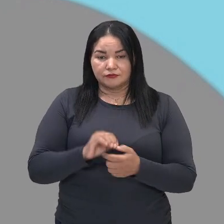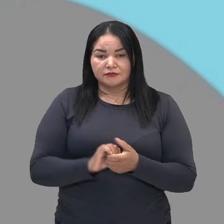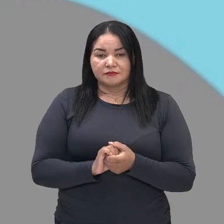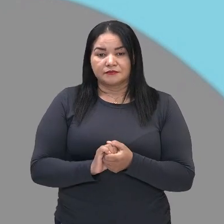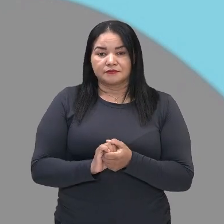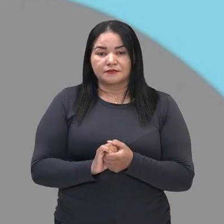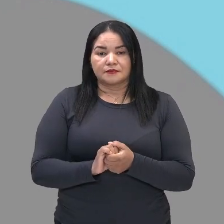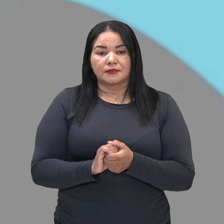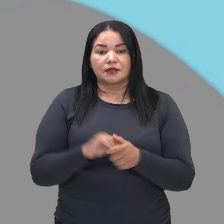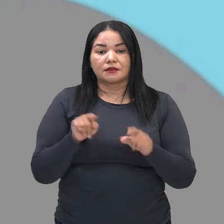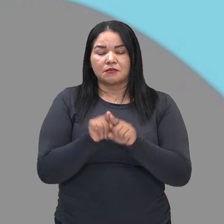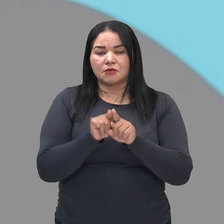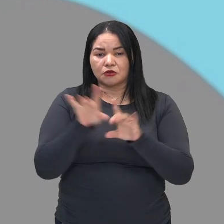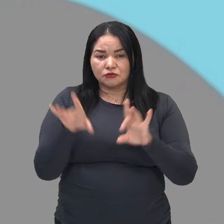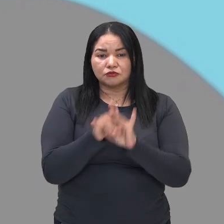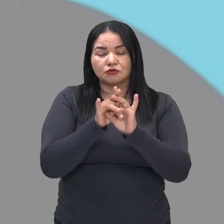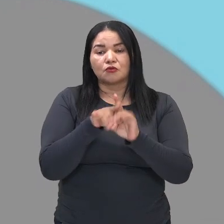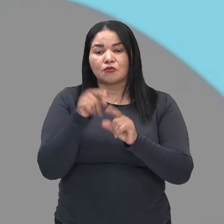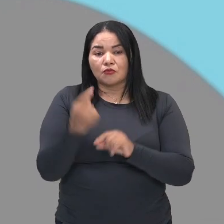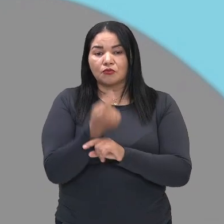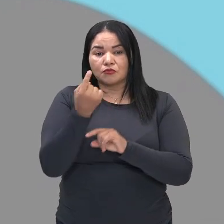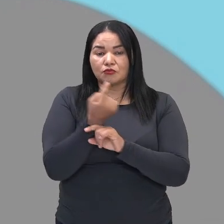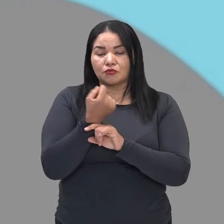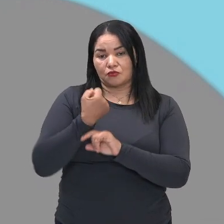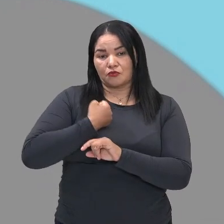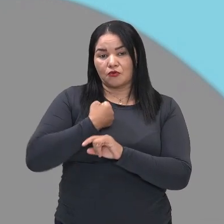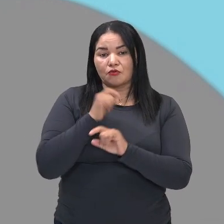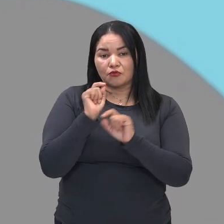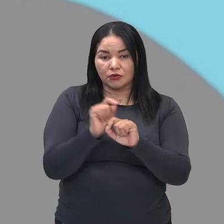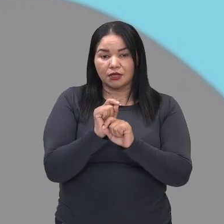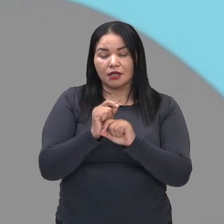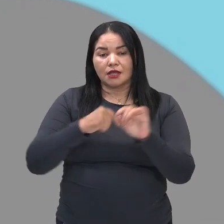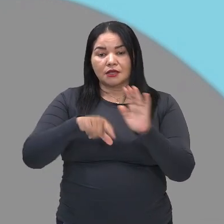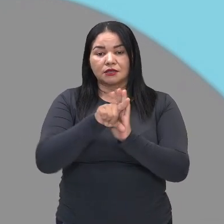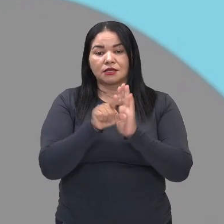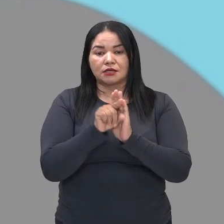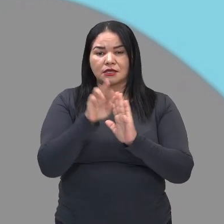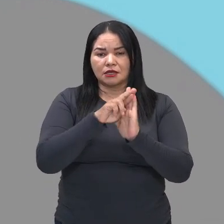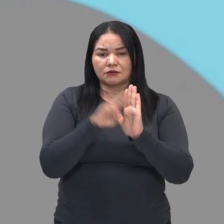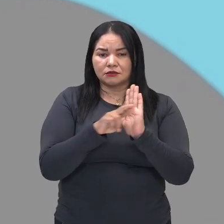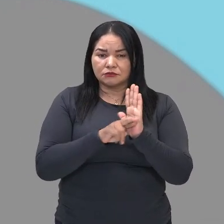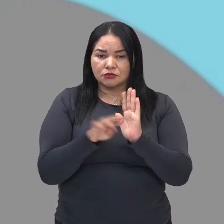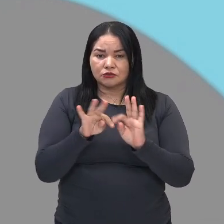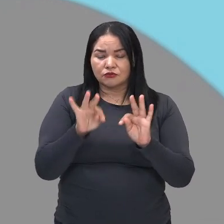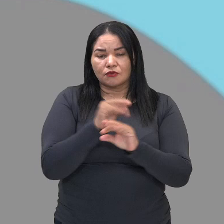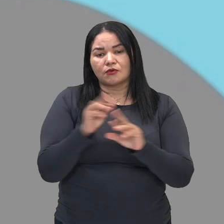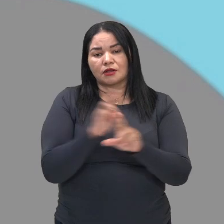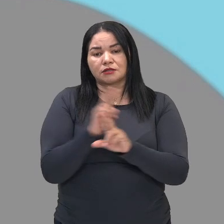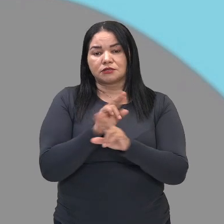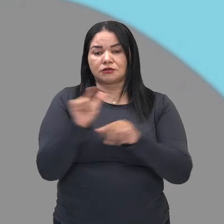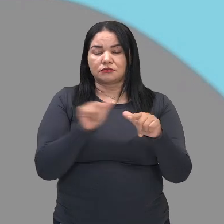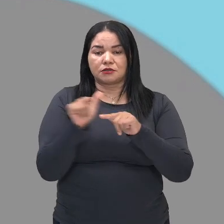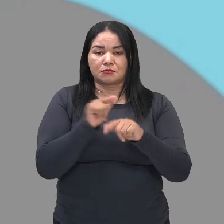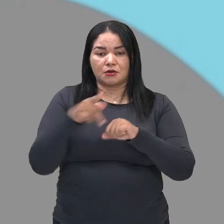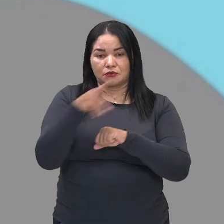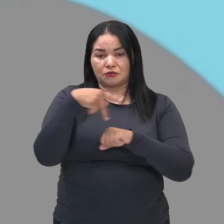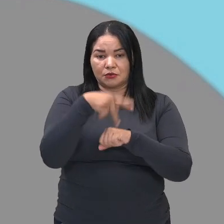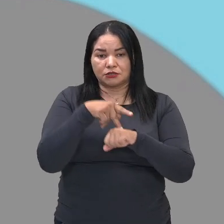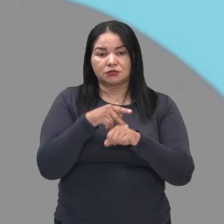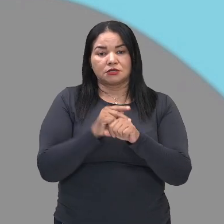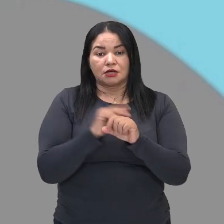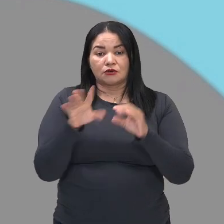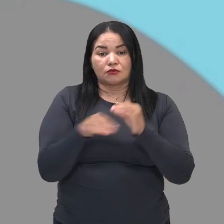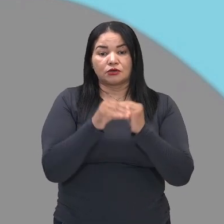Brasil, reunindo em um só código as leis que regulamentavam as relações de trabalho no país.